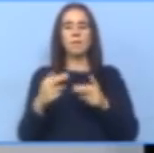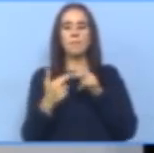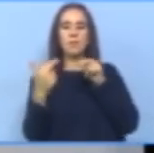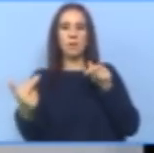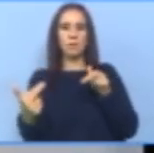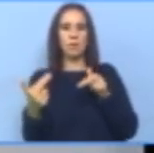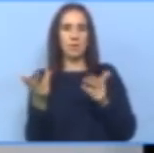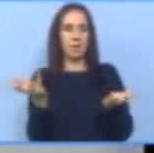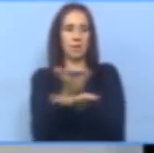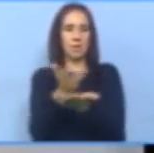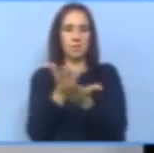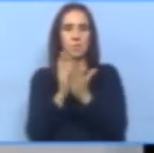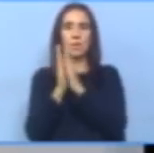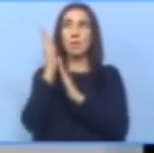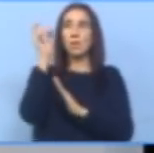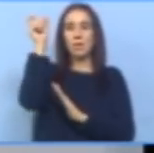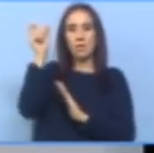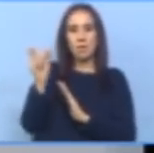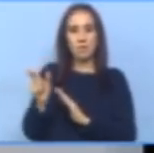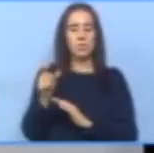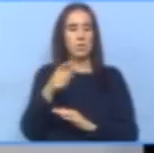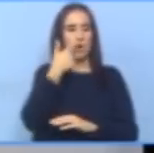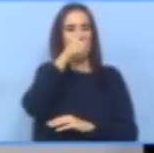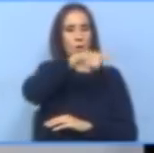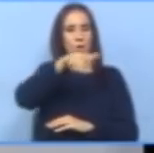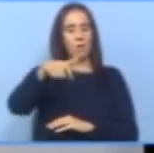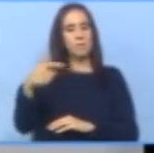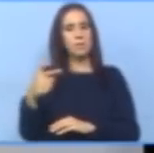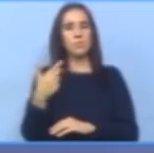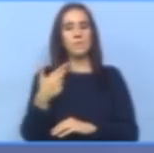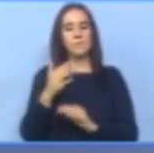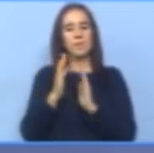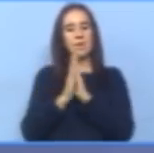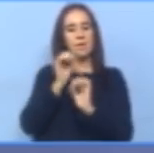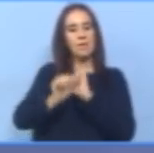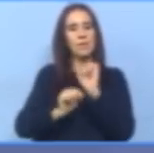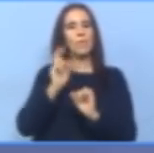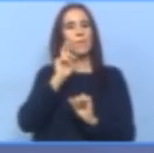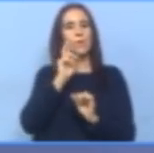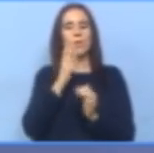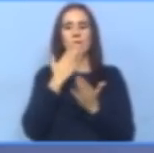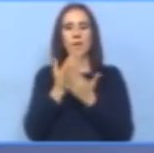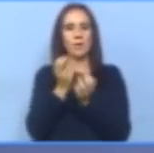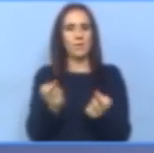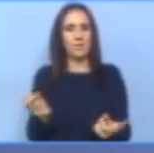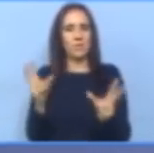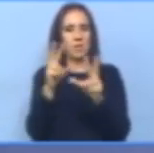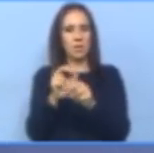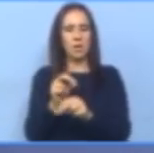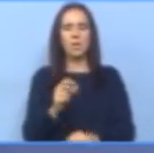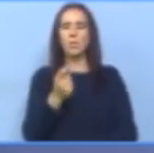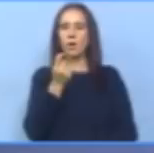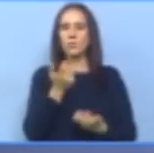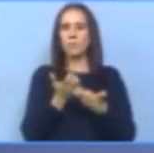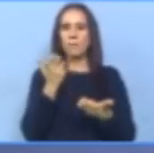entre Deus e os homens e pela novidade dos valores evangélicos. Eu salientaria um pouco isto para